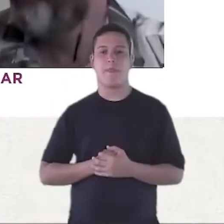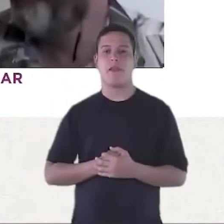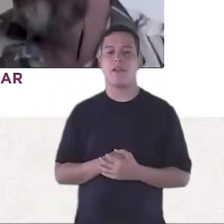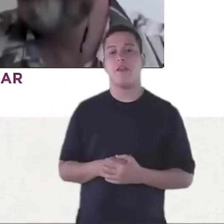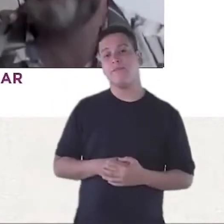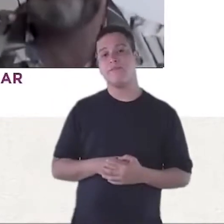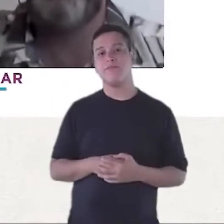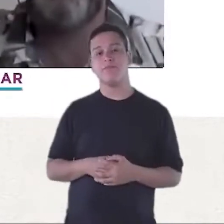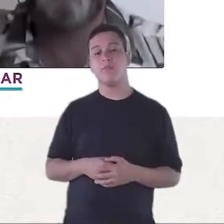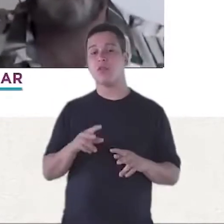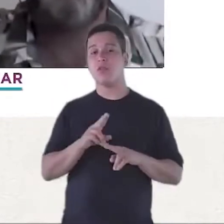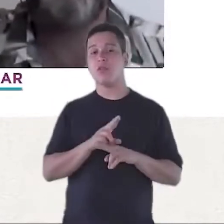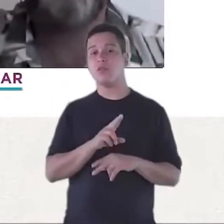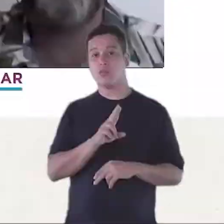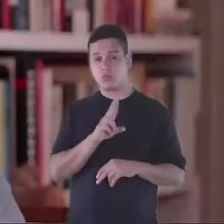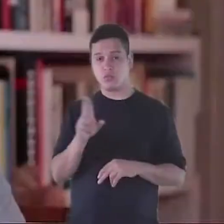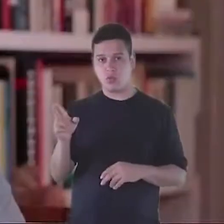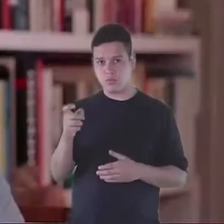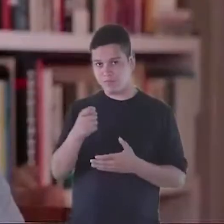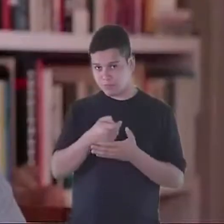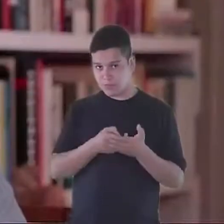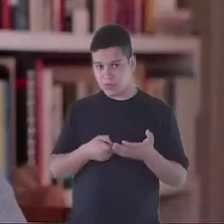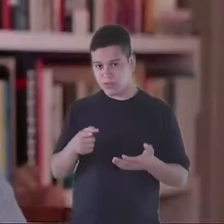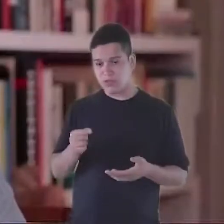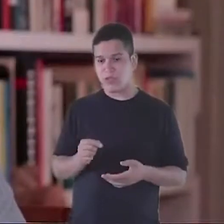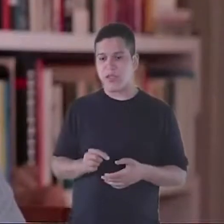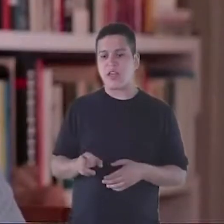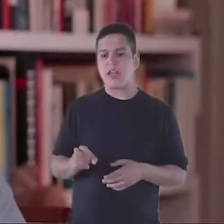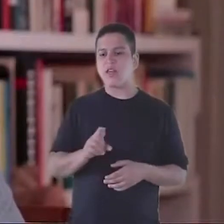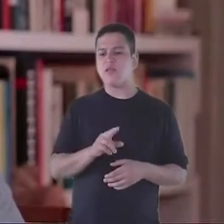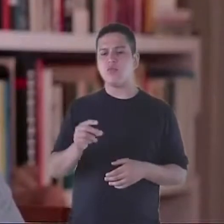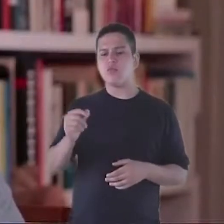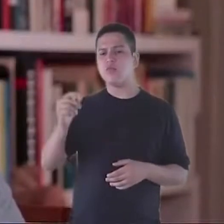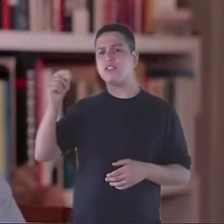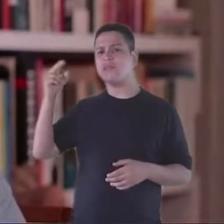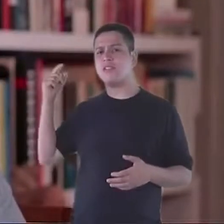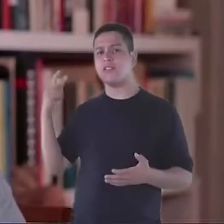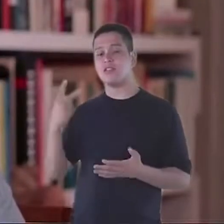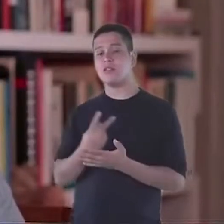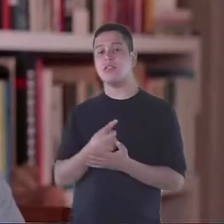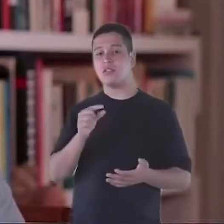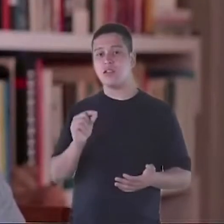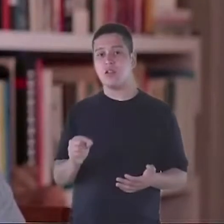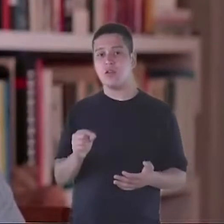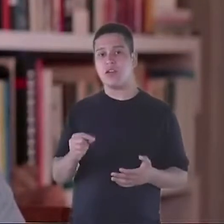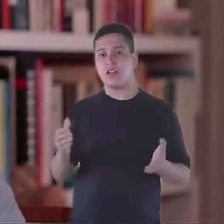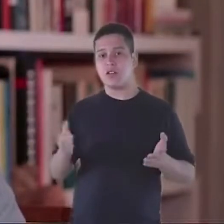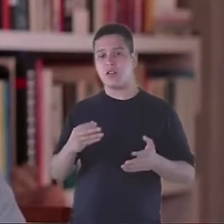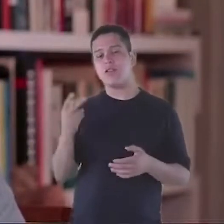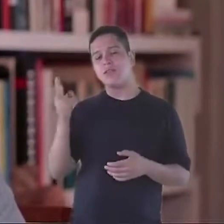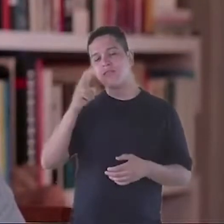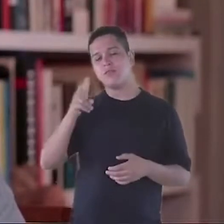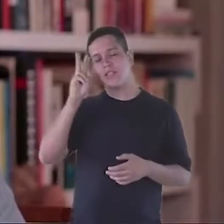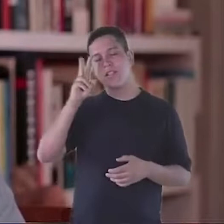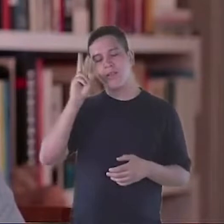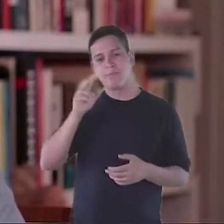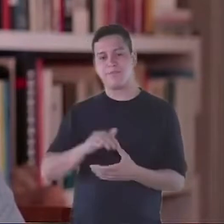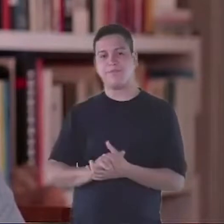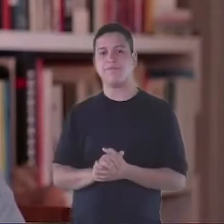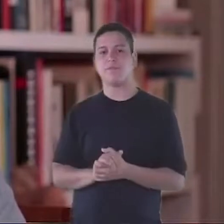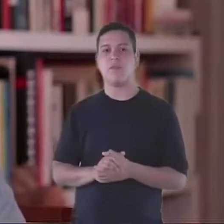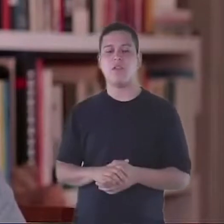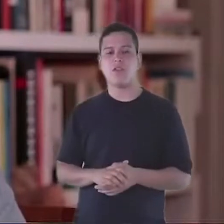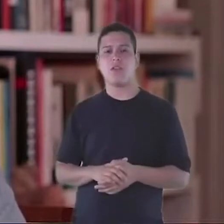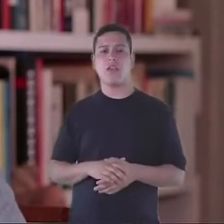para trás. Fui alfabetizado pela mãe. A escola me classificou como um caso